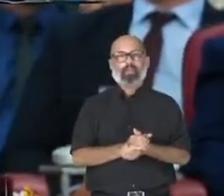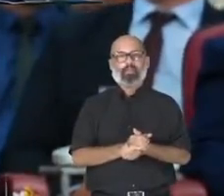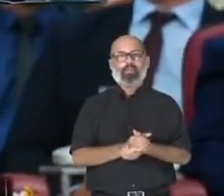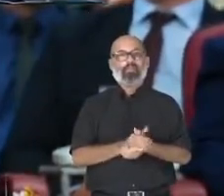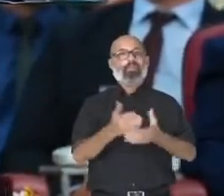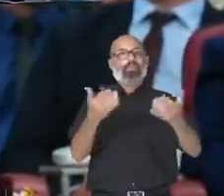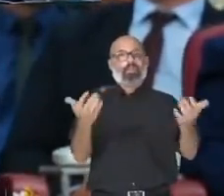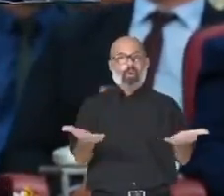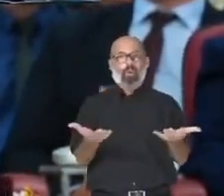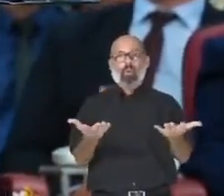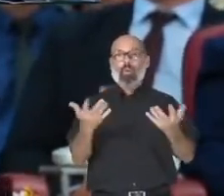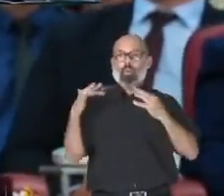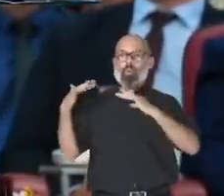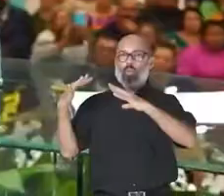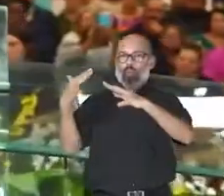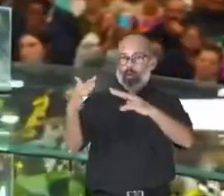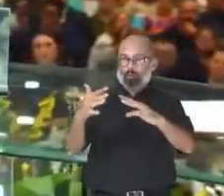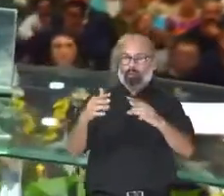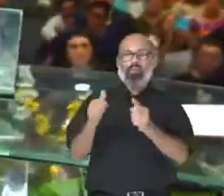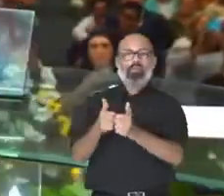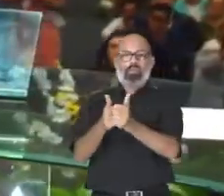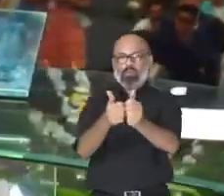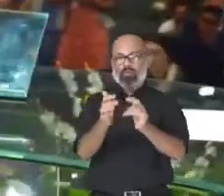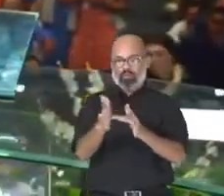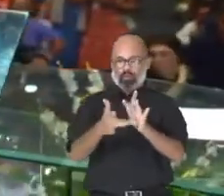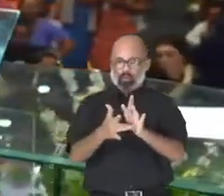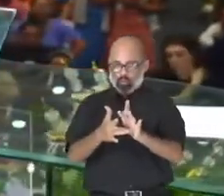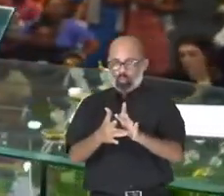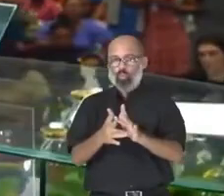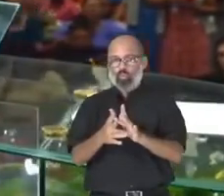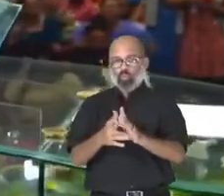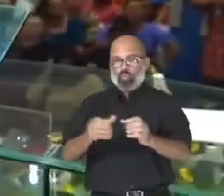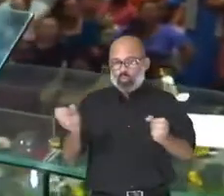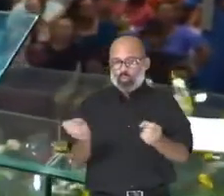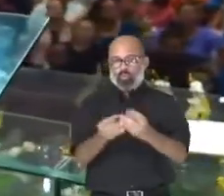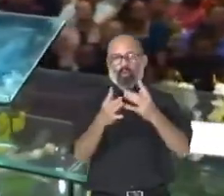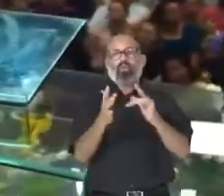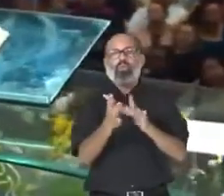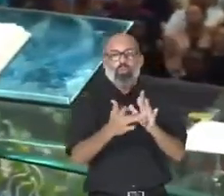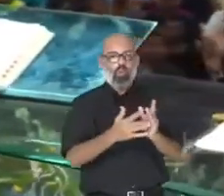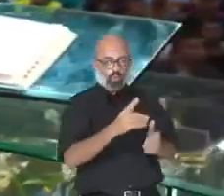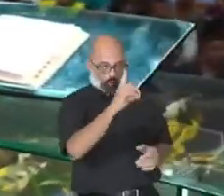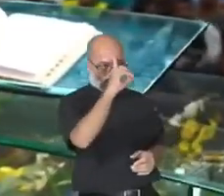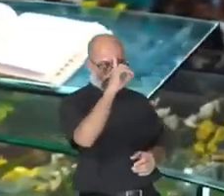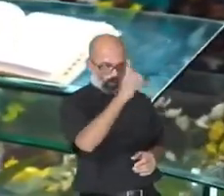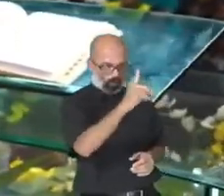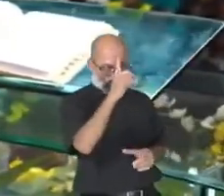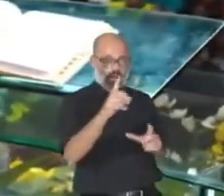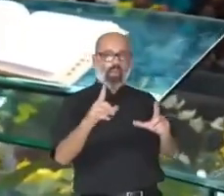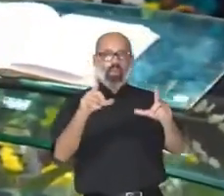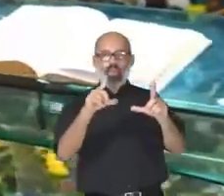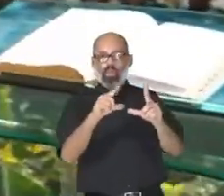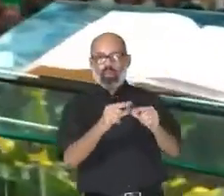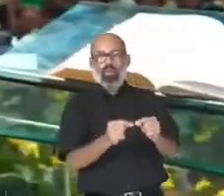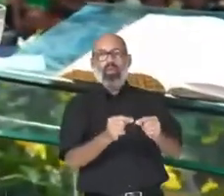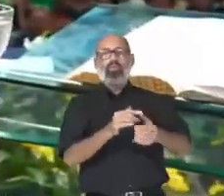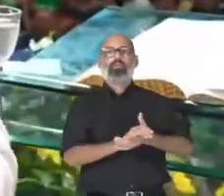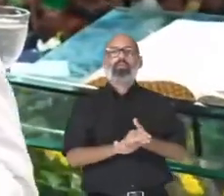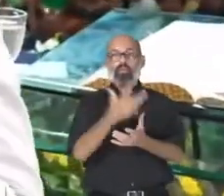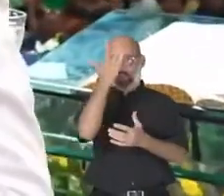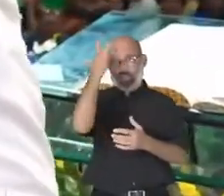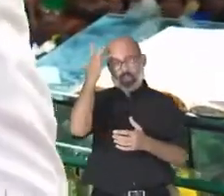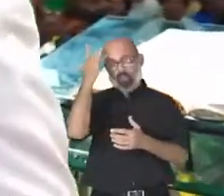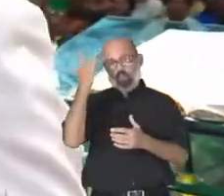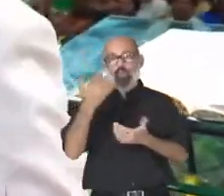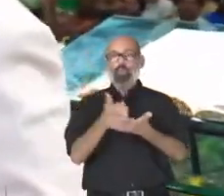A multidão correndo atrás dele por causa de sinais. Jesus começou a dar bronca. A multidão começou a diminuir. As pessoas